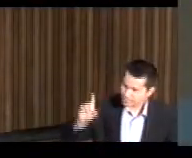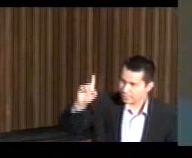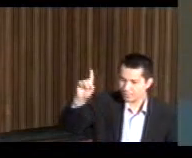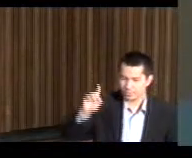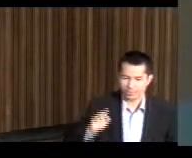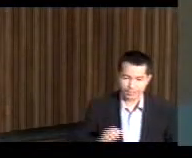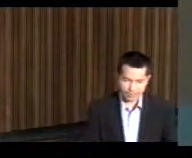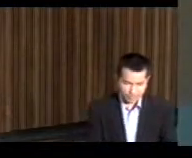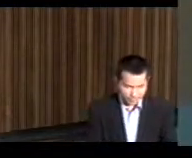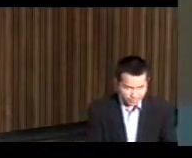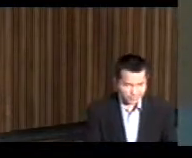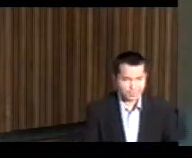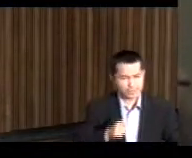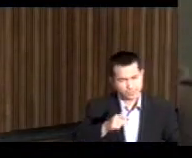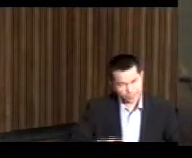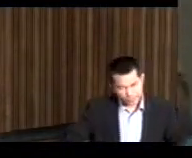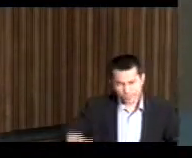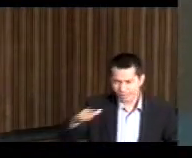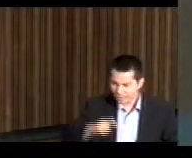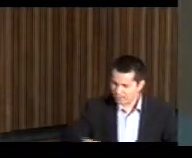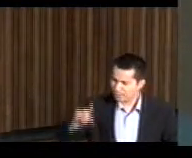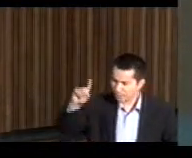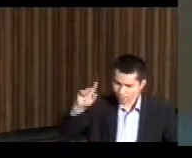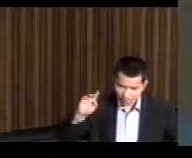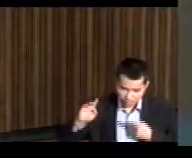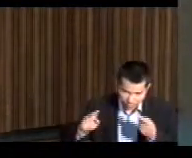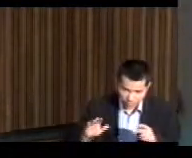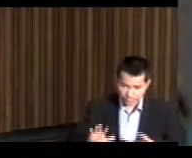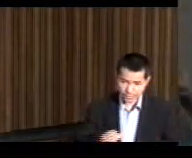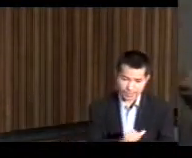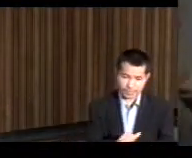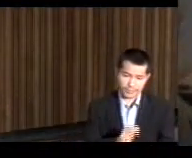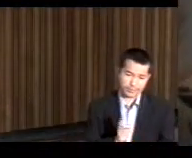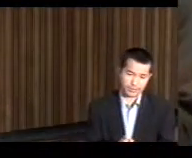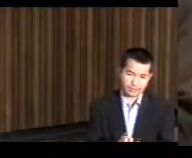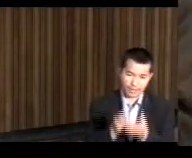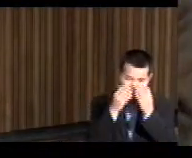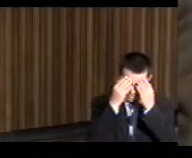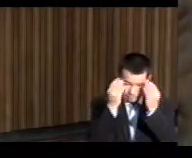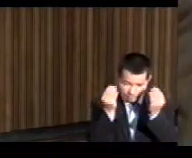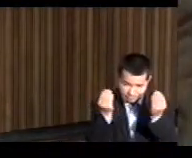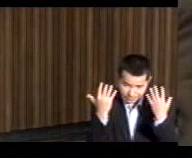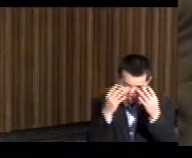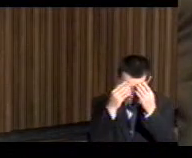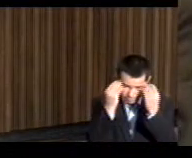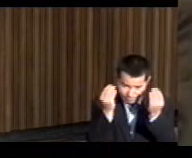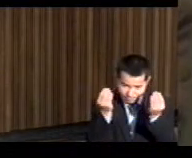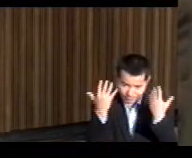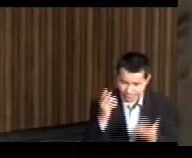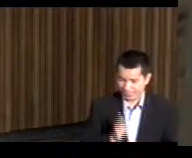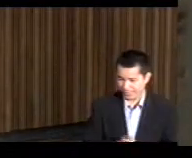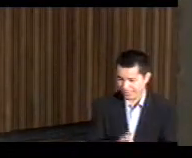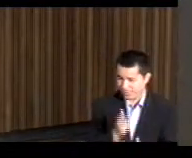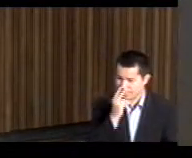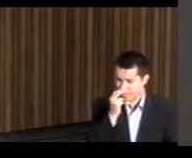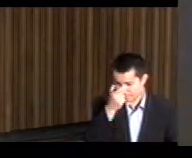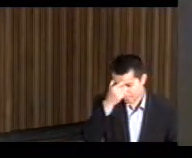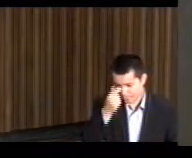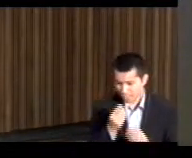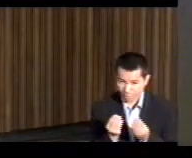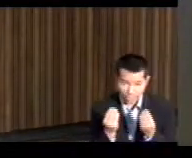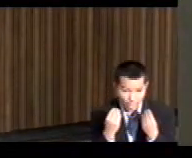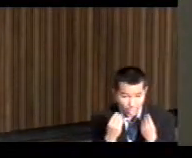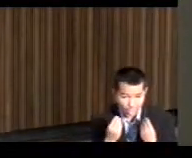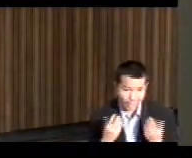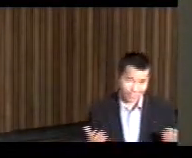que você entenda que eu não estou apenas conversando com você, eu não apenas tenho amor